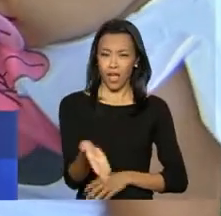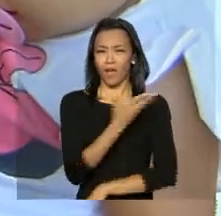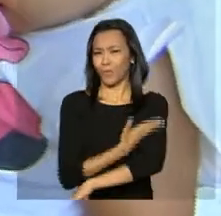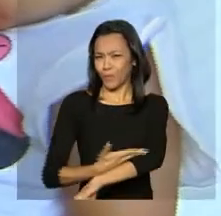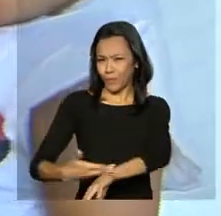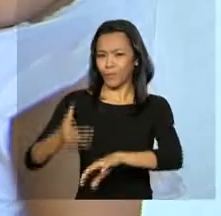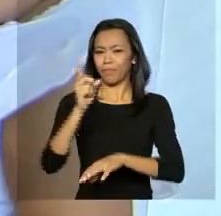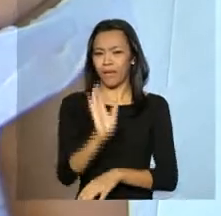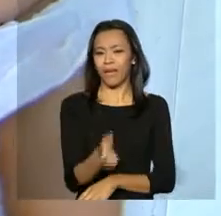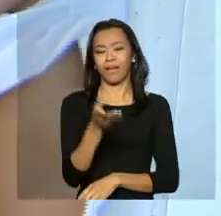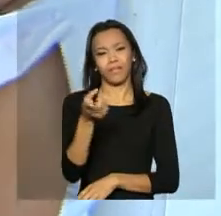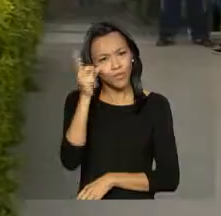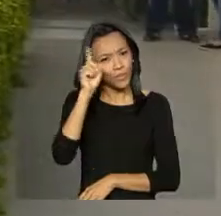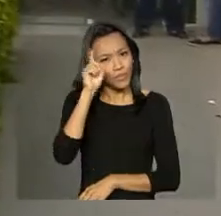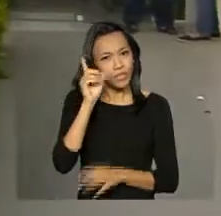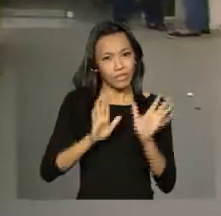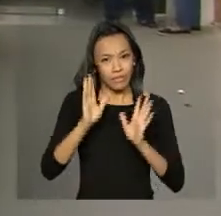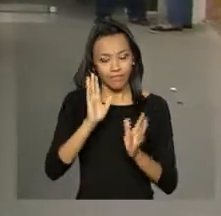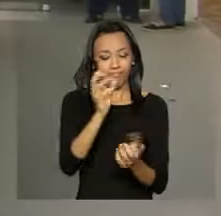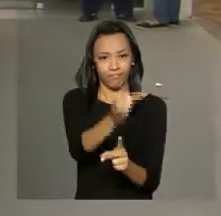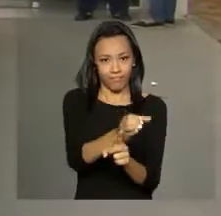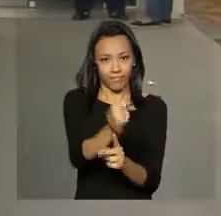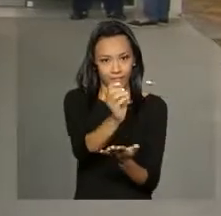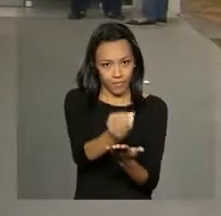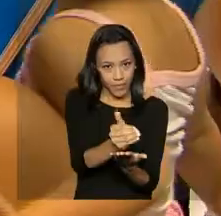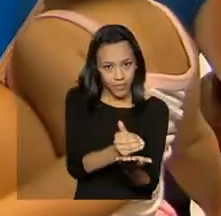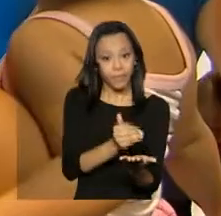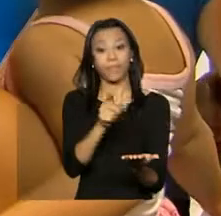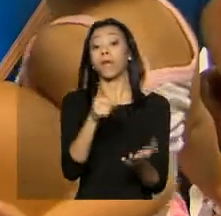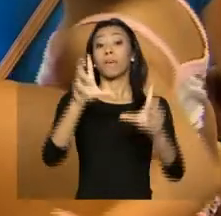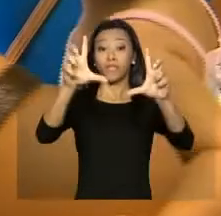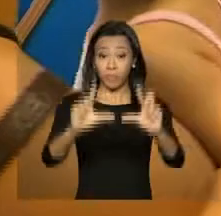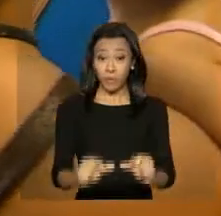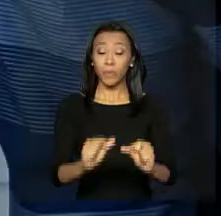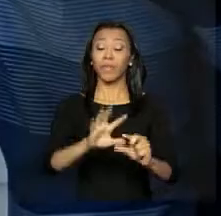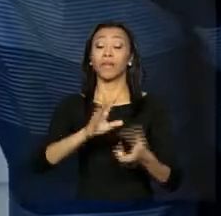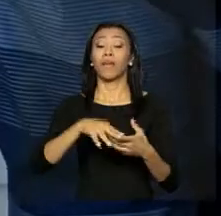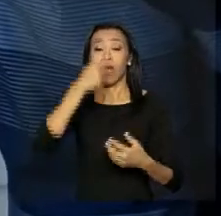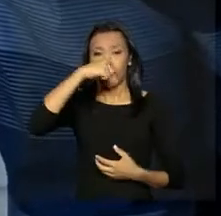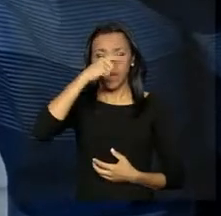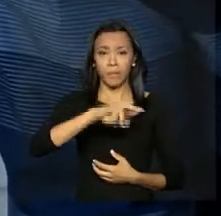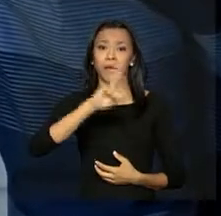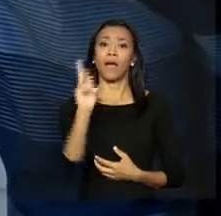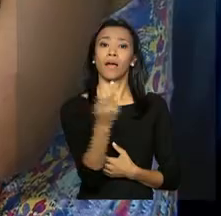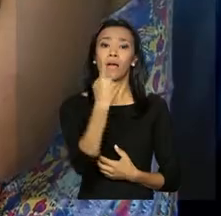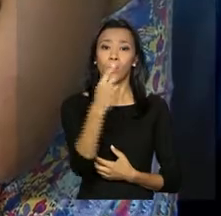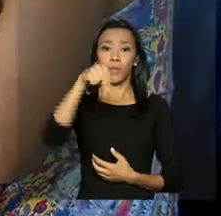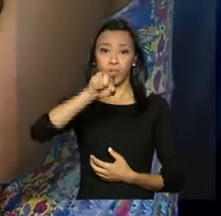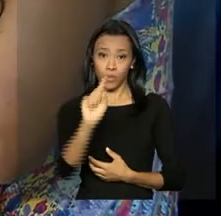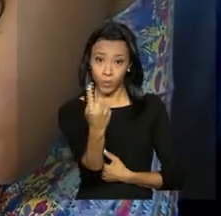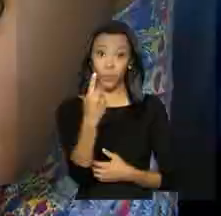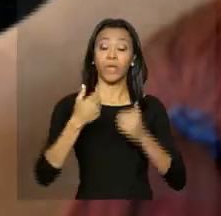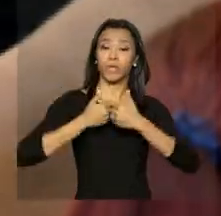né? Eu tenho a carteirinha dela sempre em dia. Para conter o aumento no número de casos da gripe H1N1, o Ministério da Saúde liberou estados